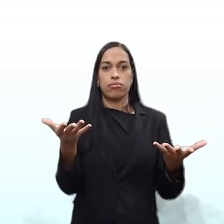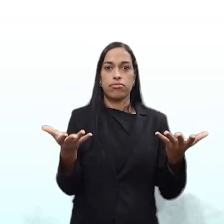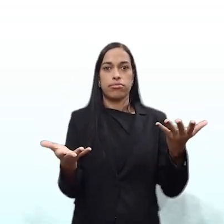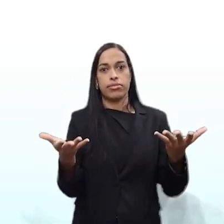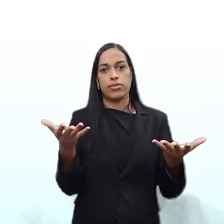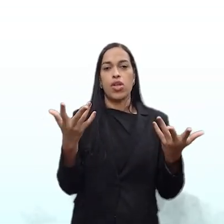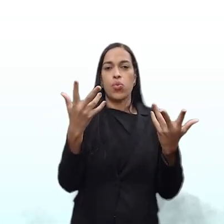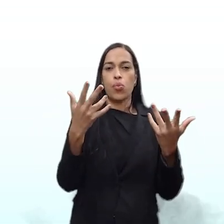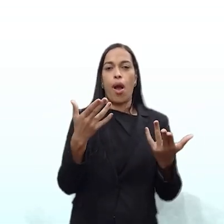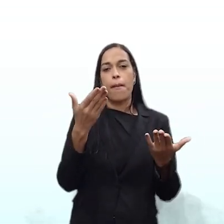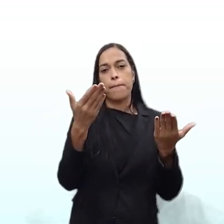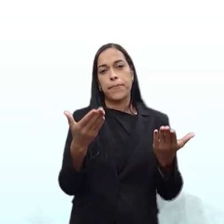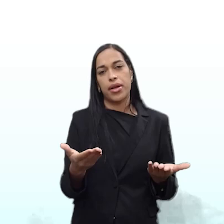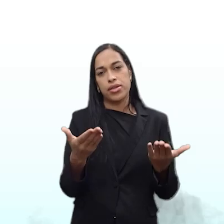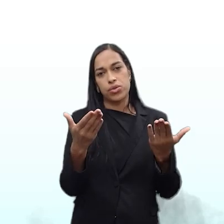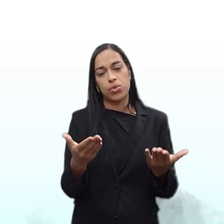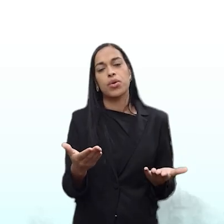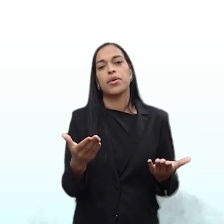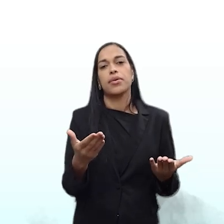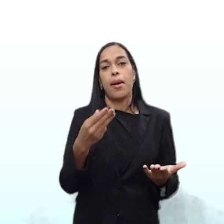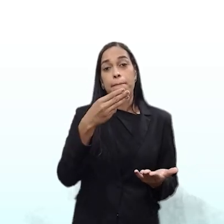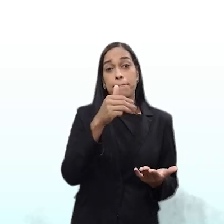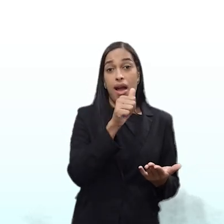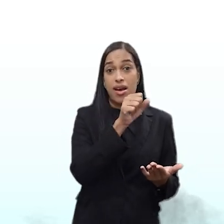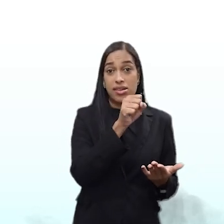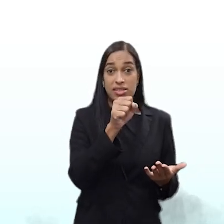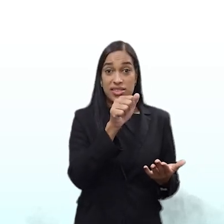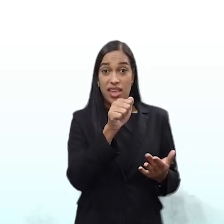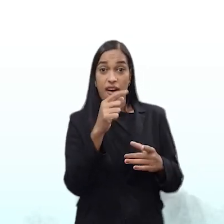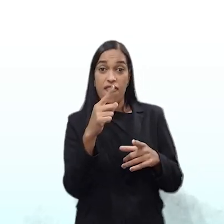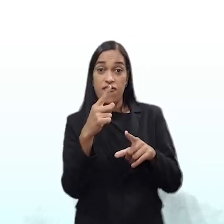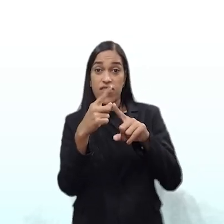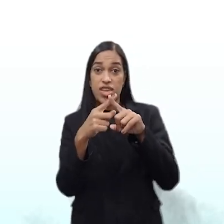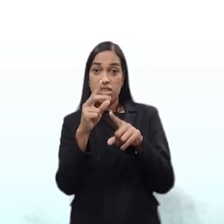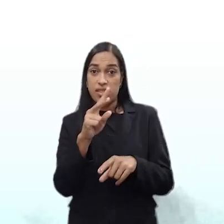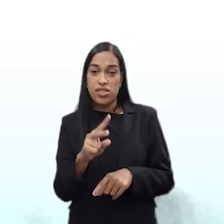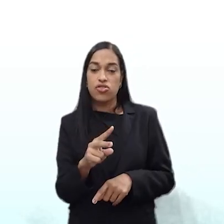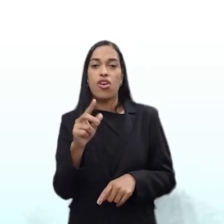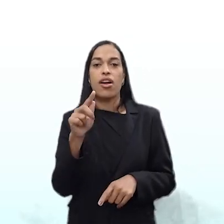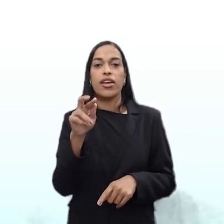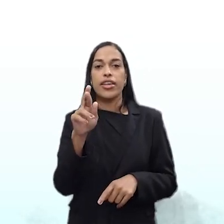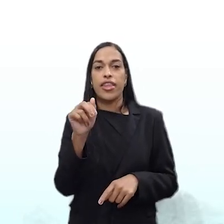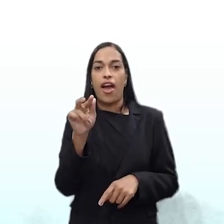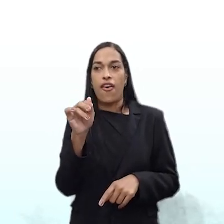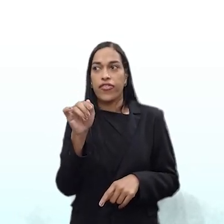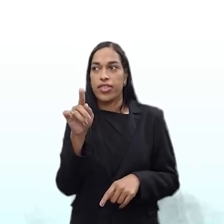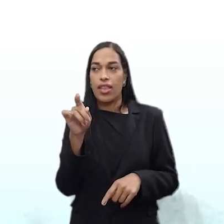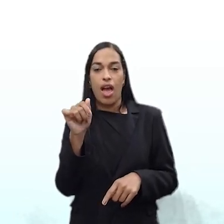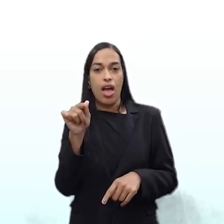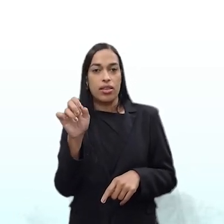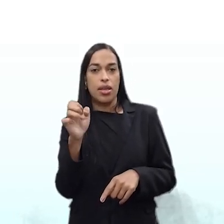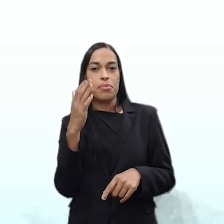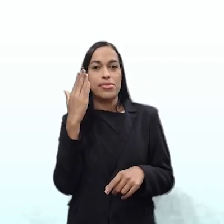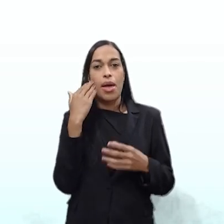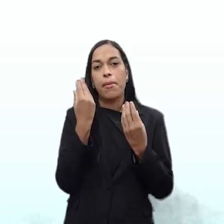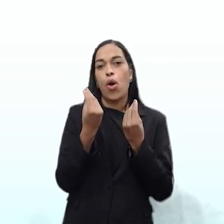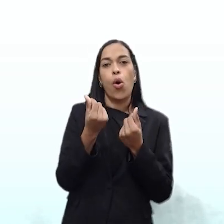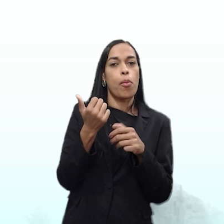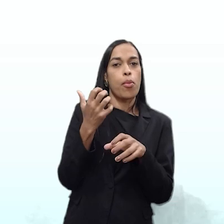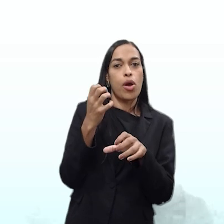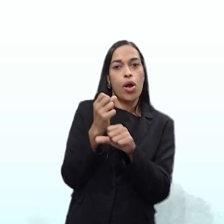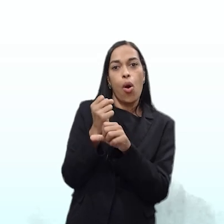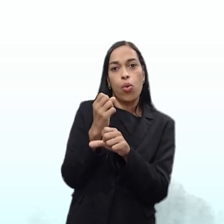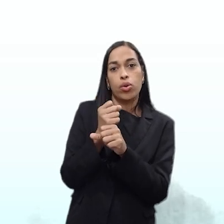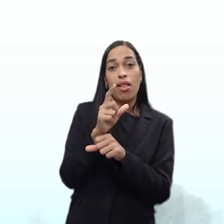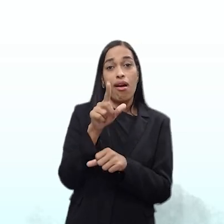a força-peso, que é a massa vezes a gravidade. Então a normal ela depende do sistema para que você saiba como vai calcular ela. Lembrando